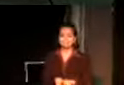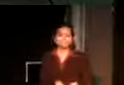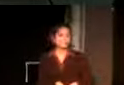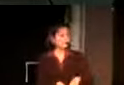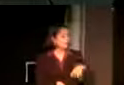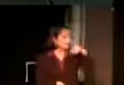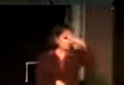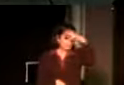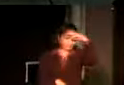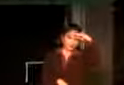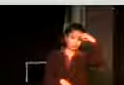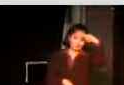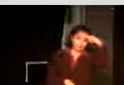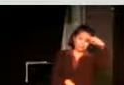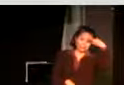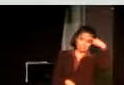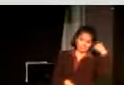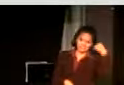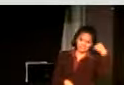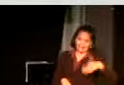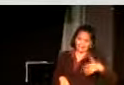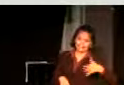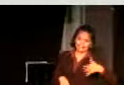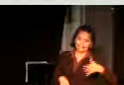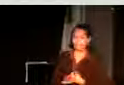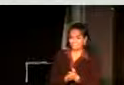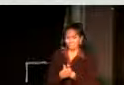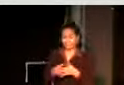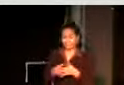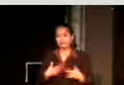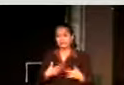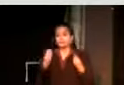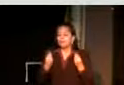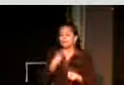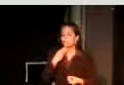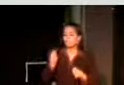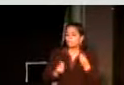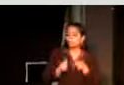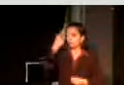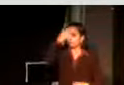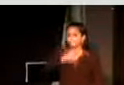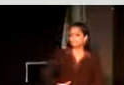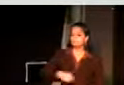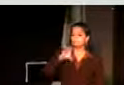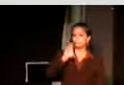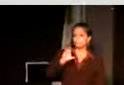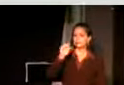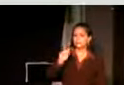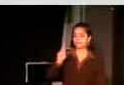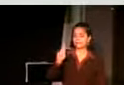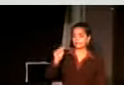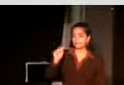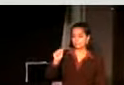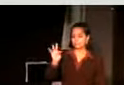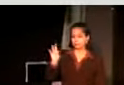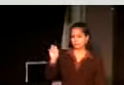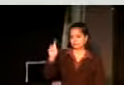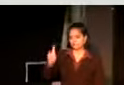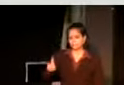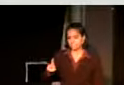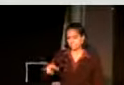Então vamos lá hoje veremos como o caráter misericordioso de Deus oferece-nos